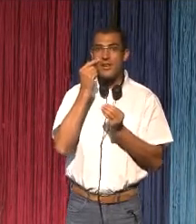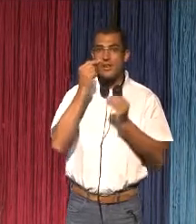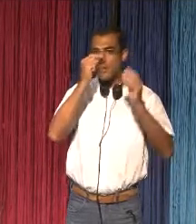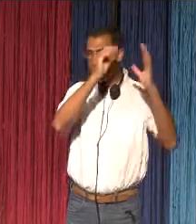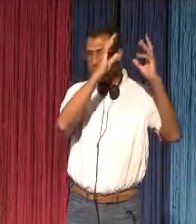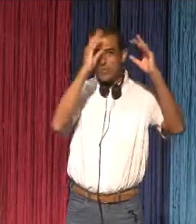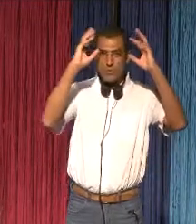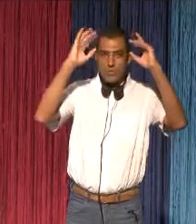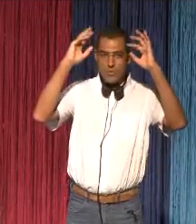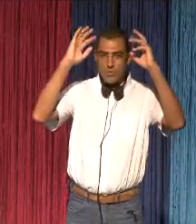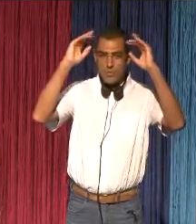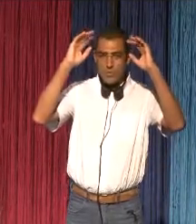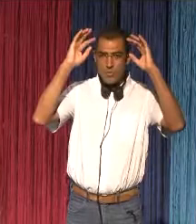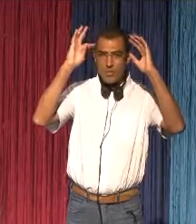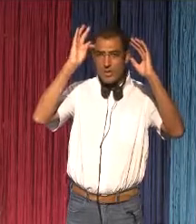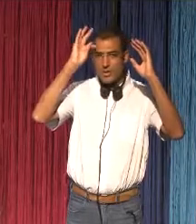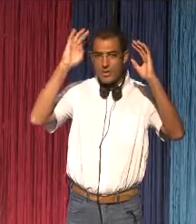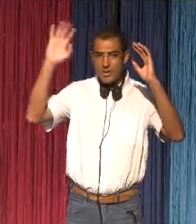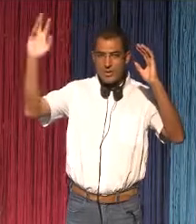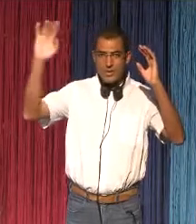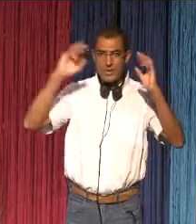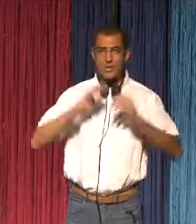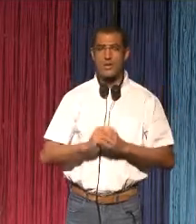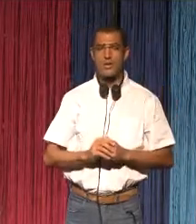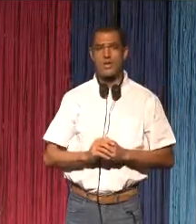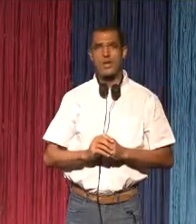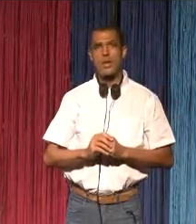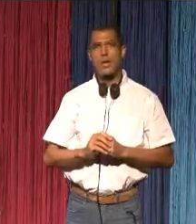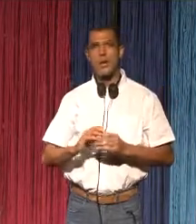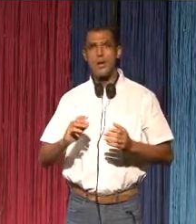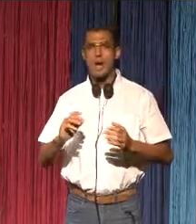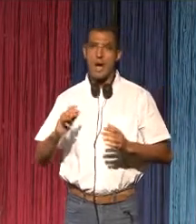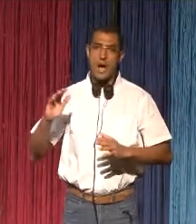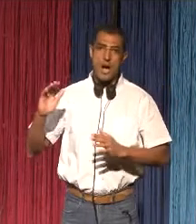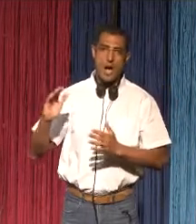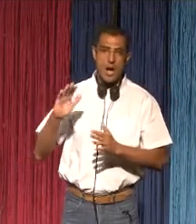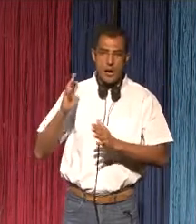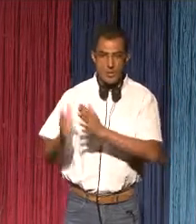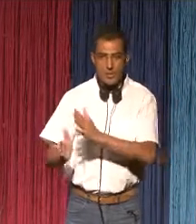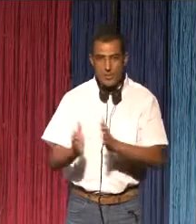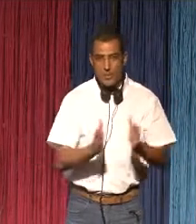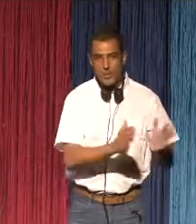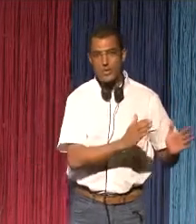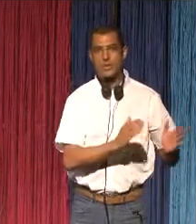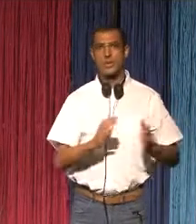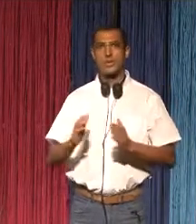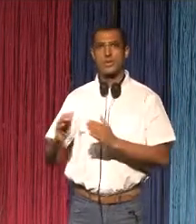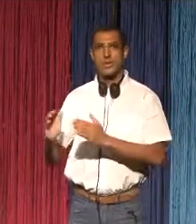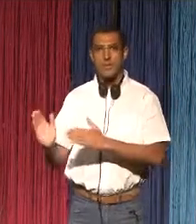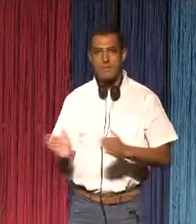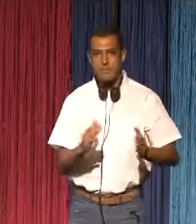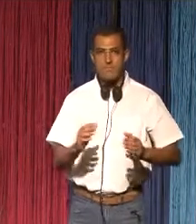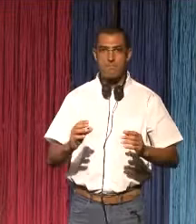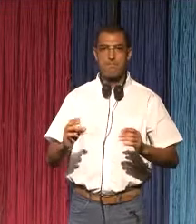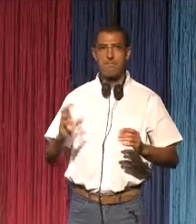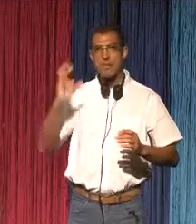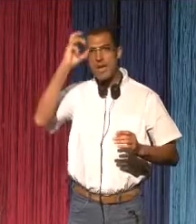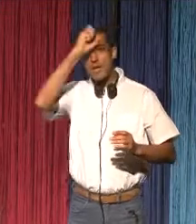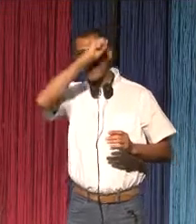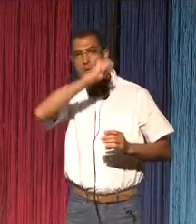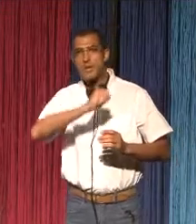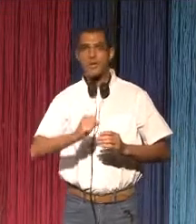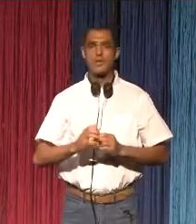raciocinar ou teorizar sobre processos de abstração, processos de generalização, tomada de consciência, réussir